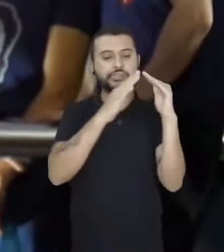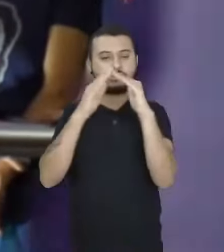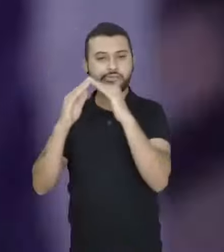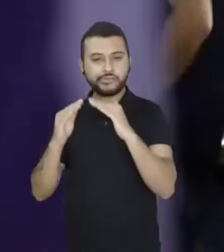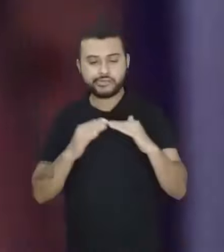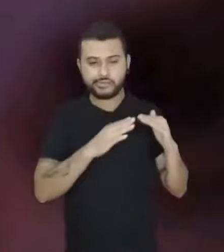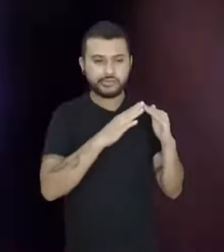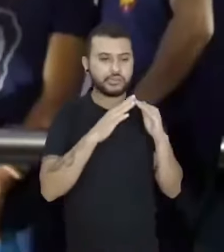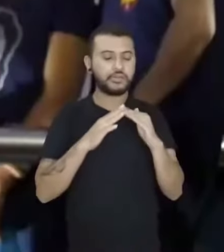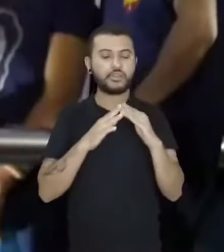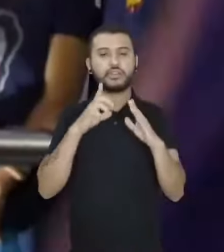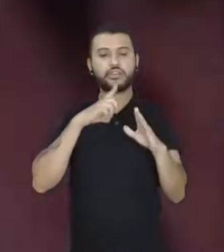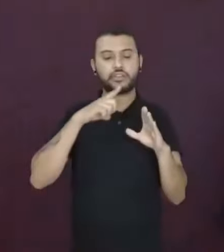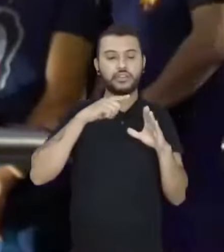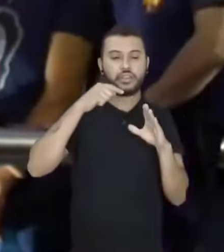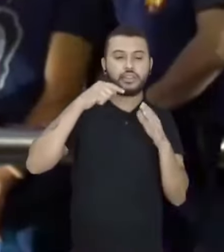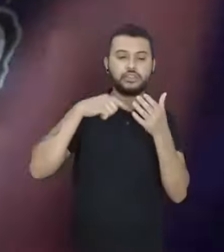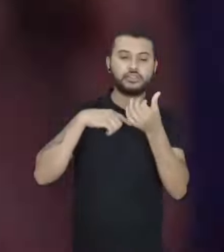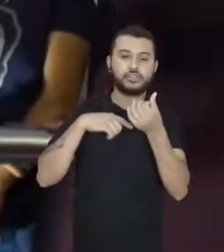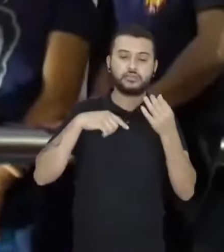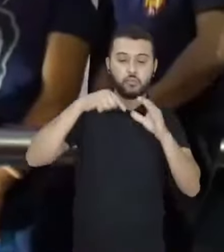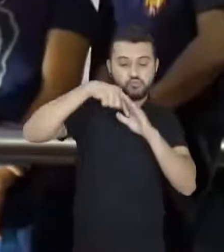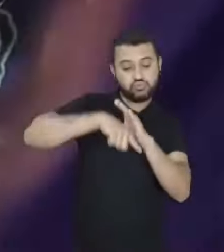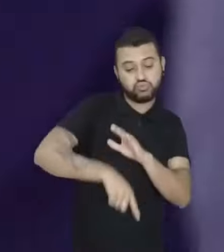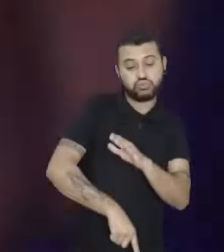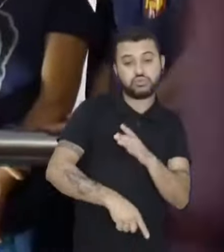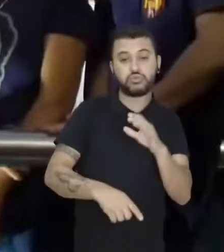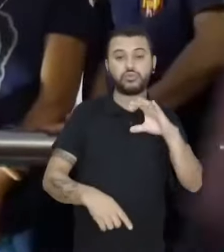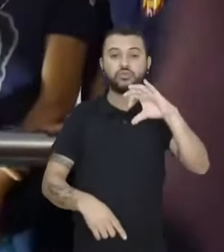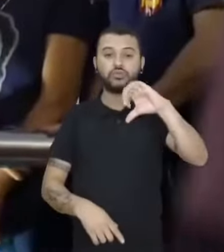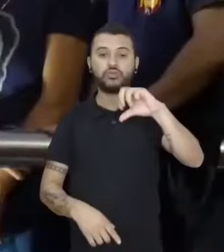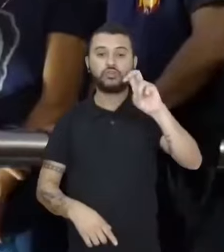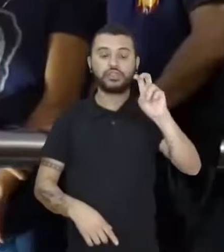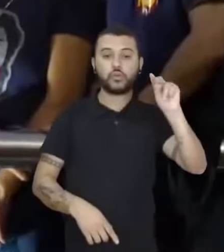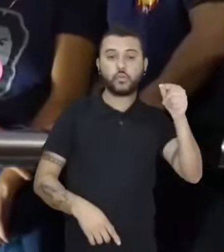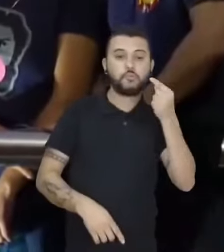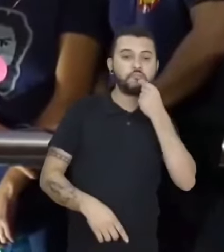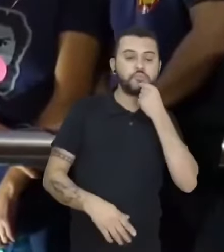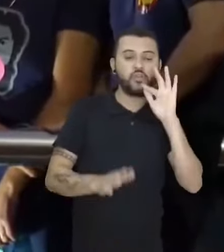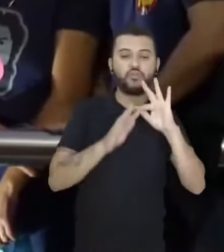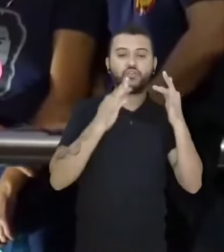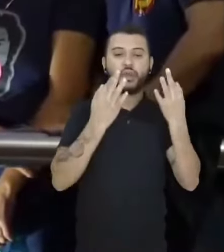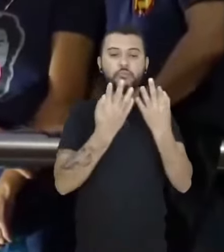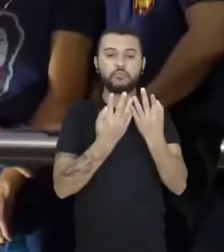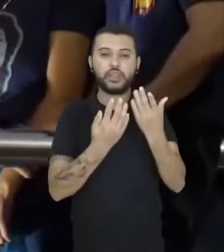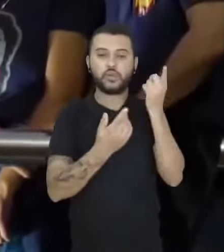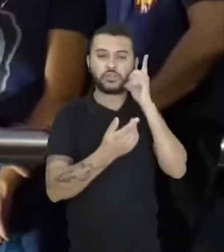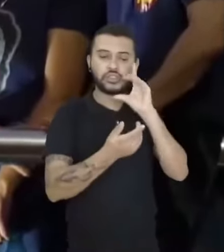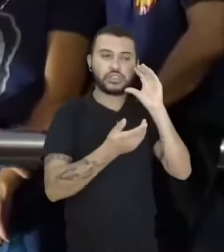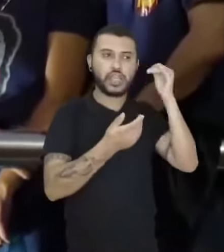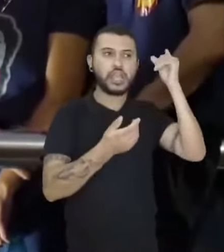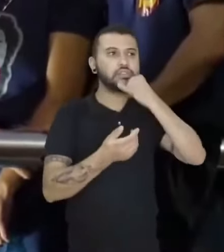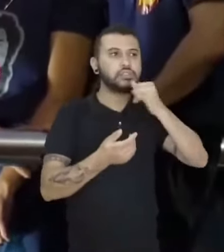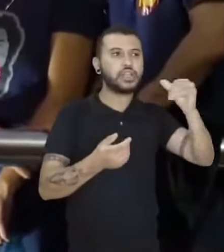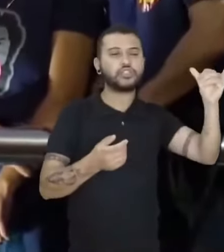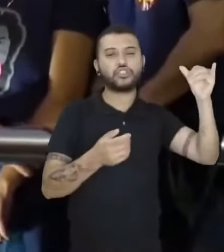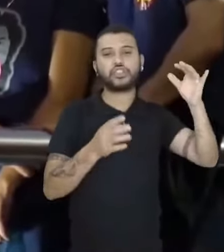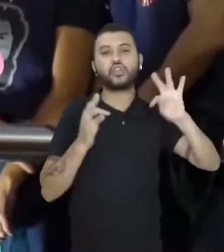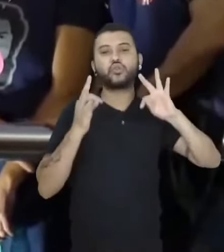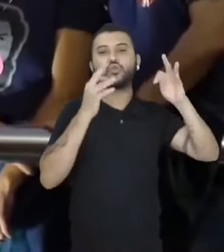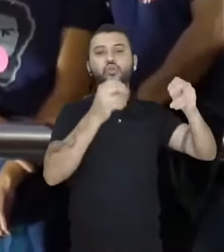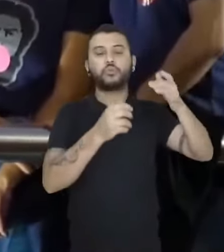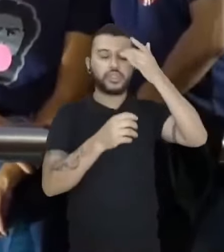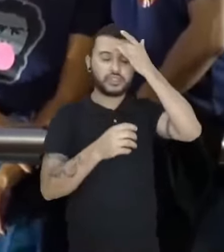mil cisternas para consumo e produção, 95 mil famílias beneficiadas pelo Luz para Todos, 33